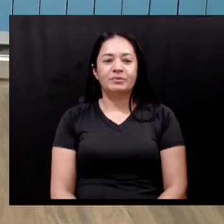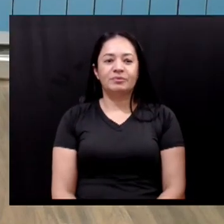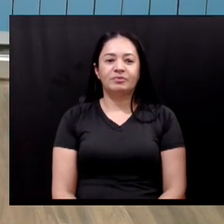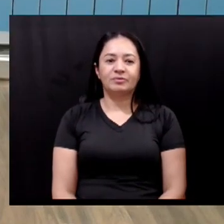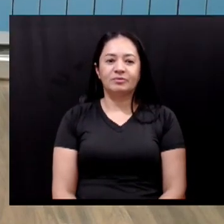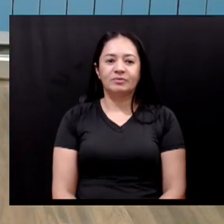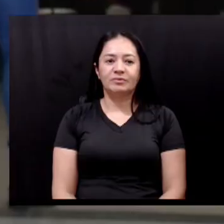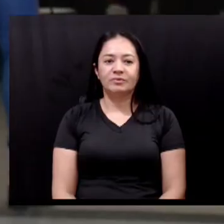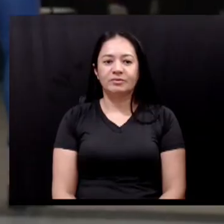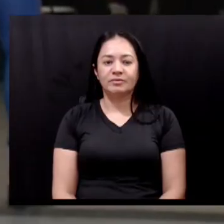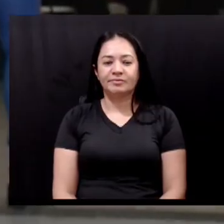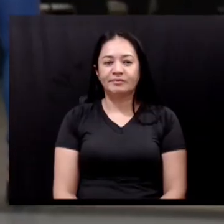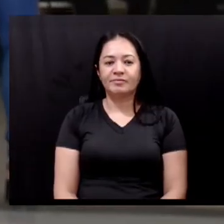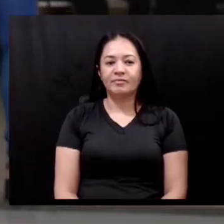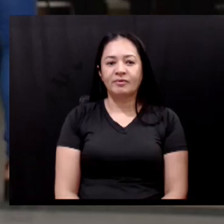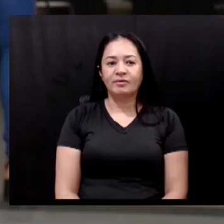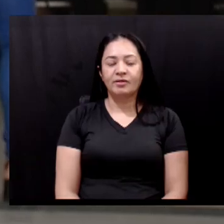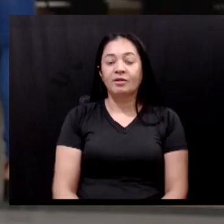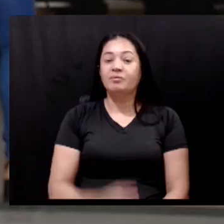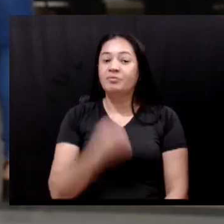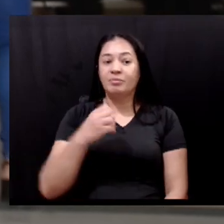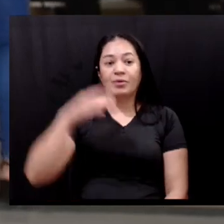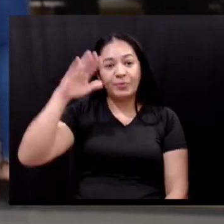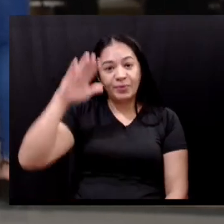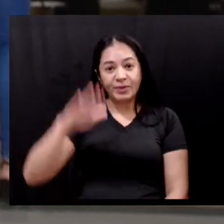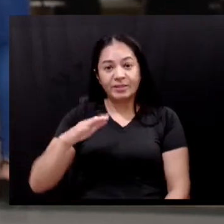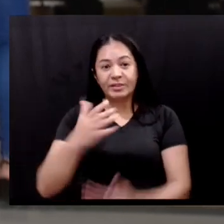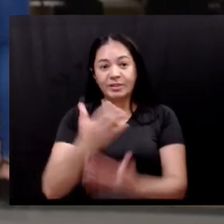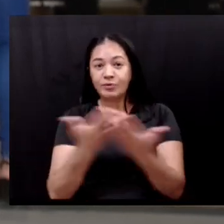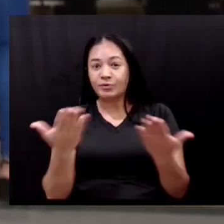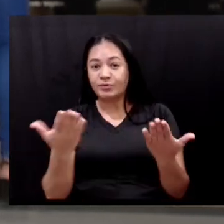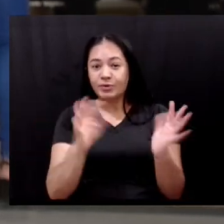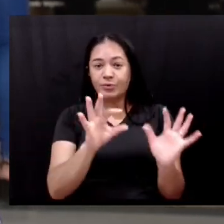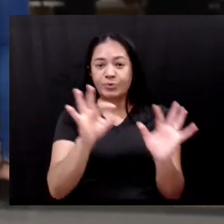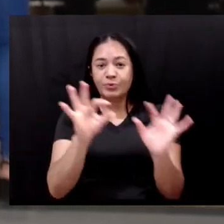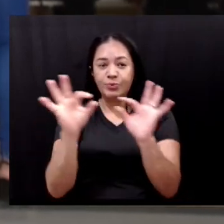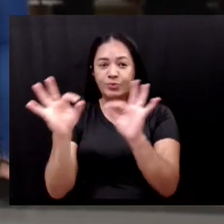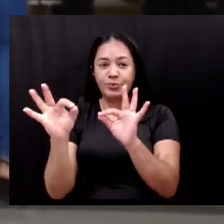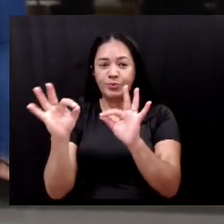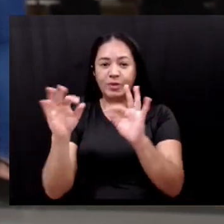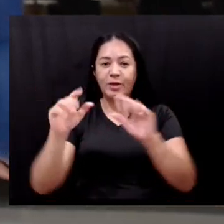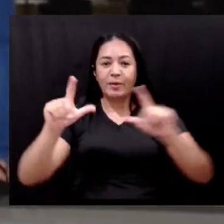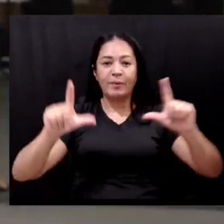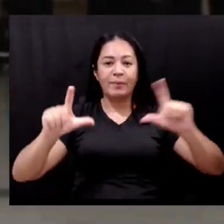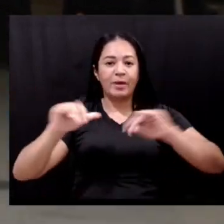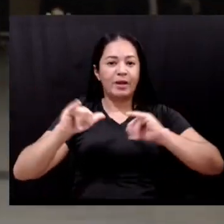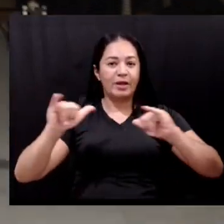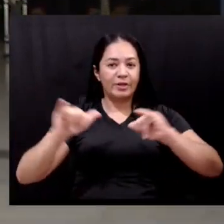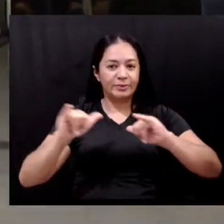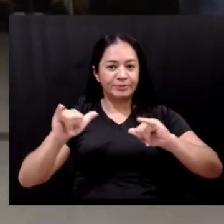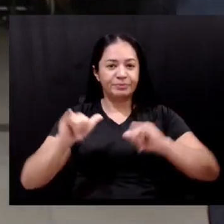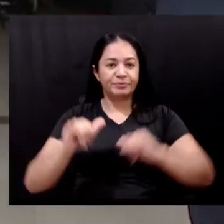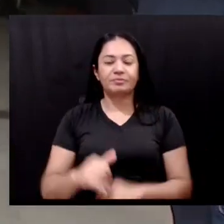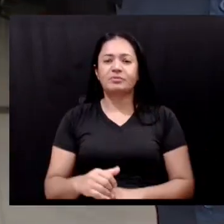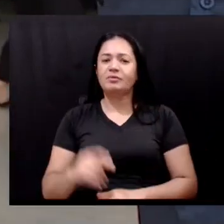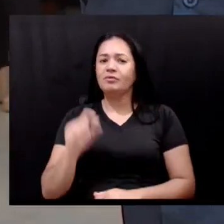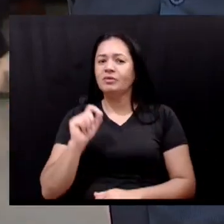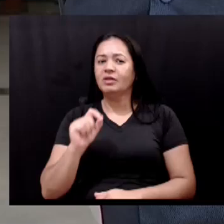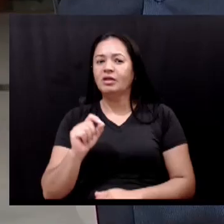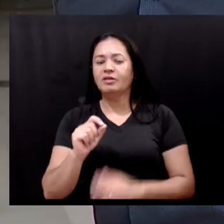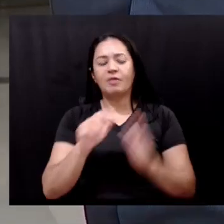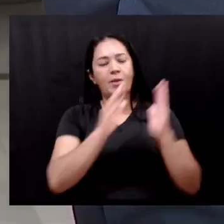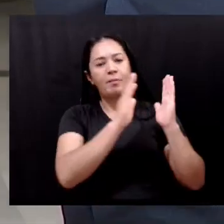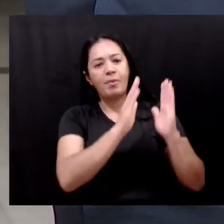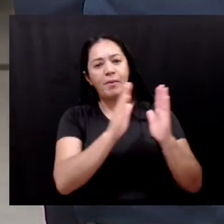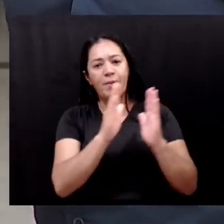Boa tarde, Gabriel. Boa tarde a todos que nos acompanham aqui pelo Jornal Câmara Notícia. E quem vai passar toda a programação e os